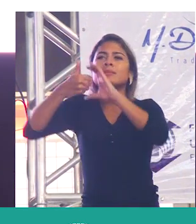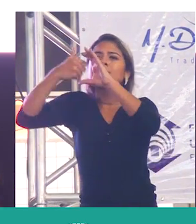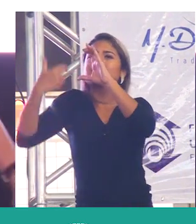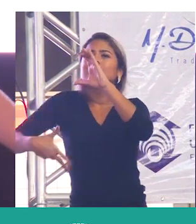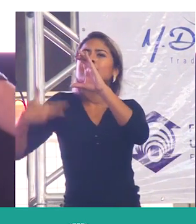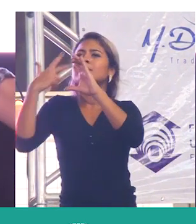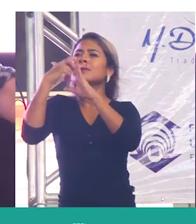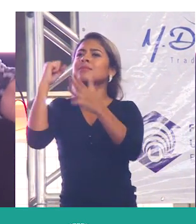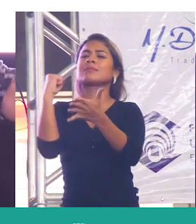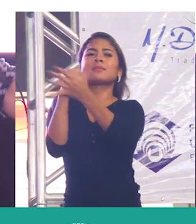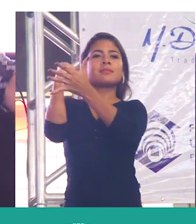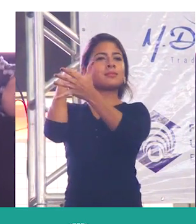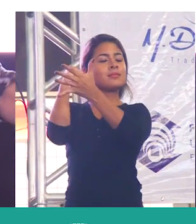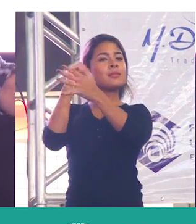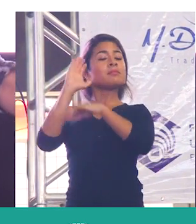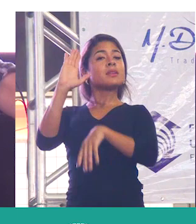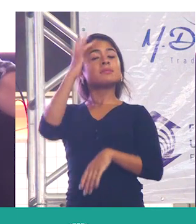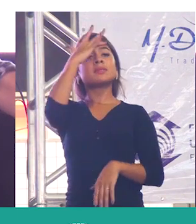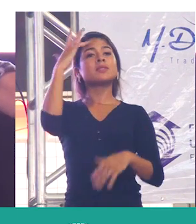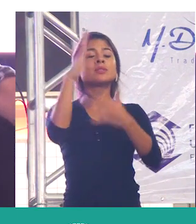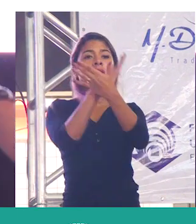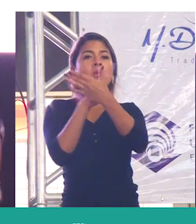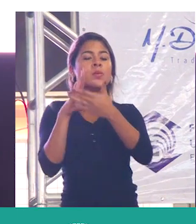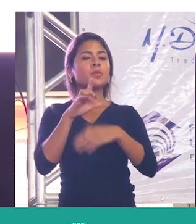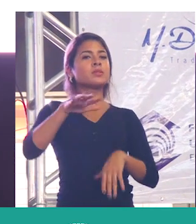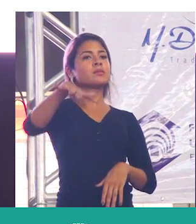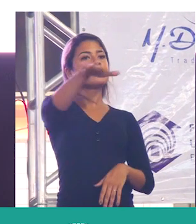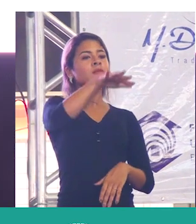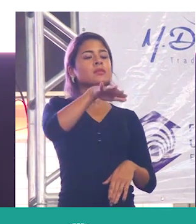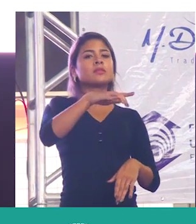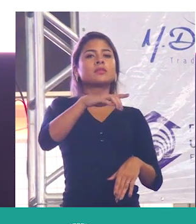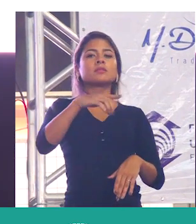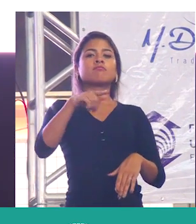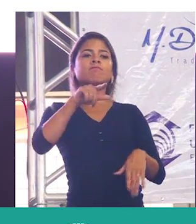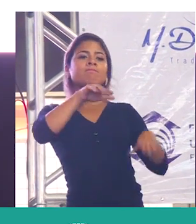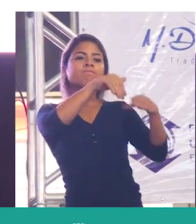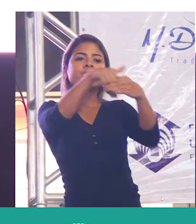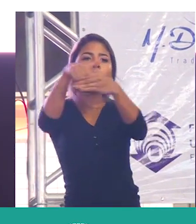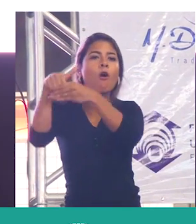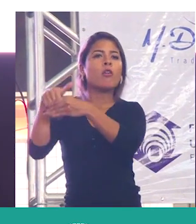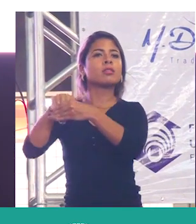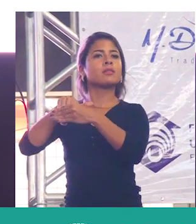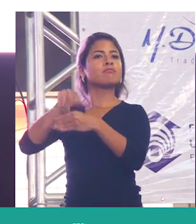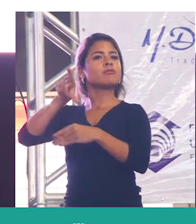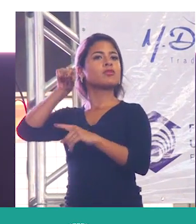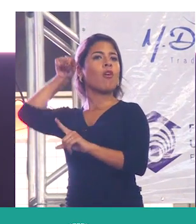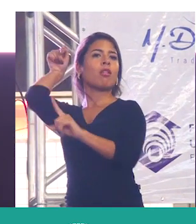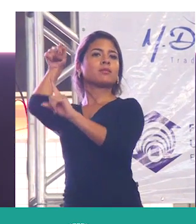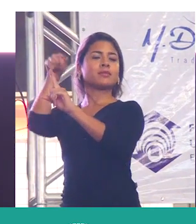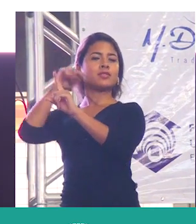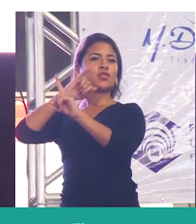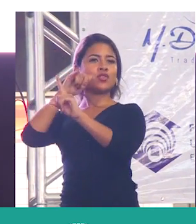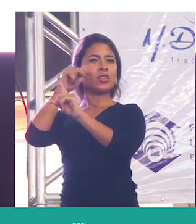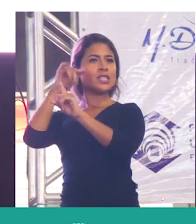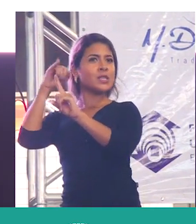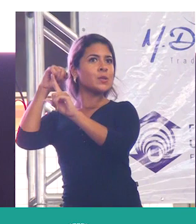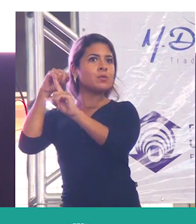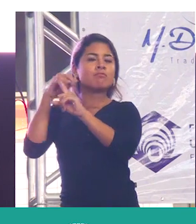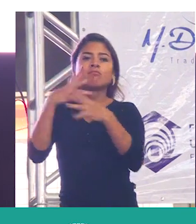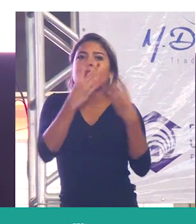exótico, mas conseguiu arrastar tantos votos, mas tantos votos, que ele foi um fenômeno naquela